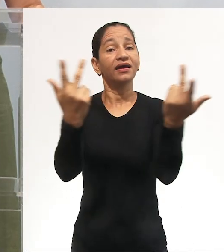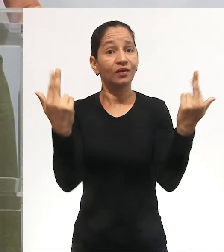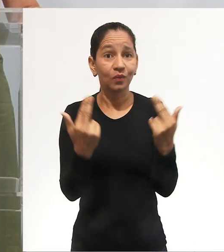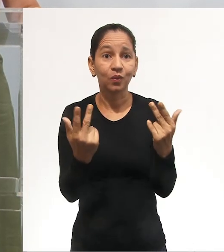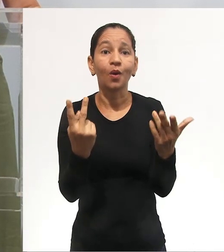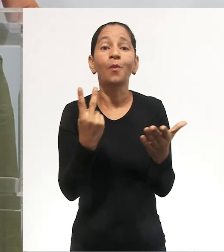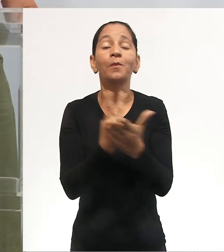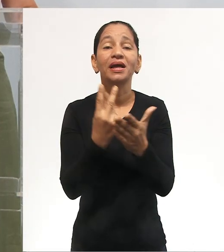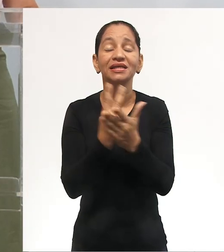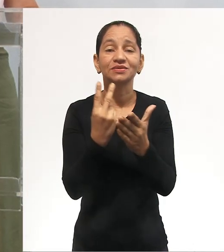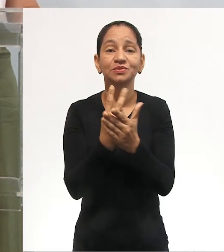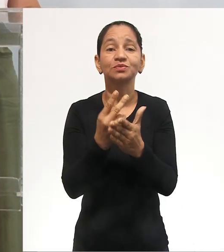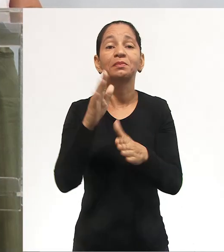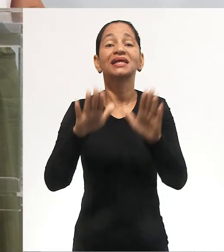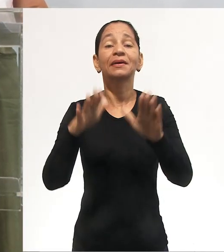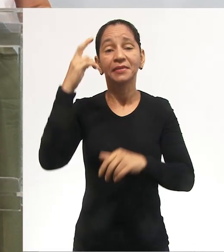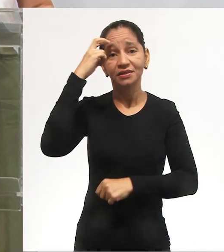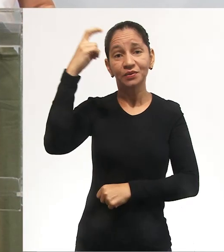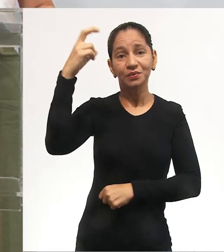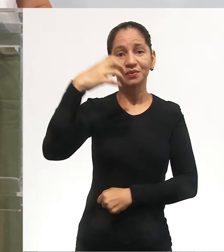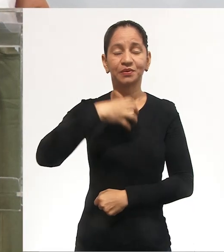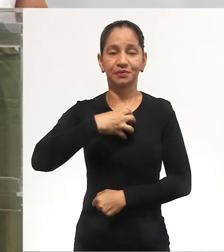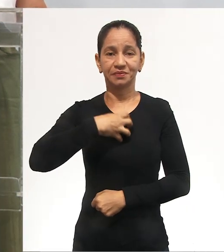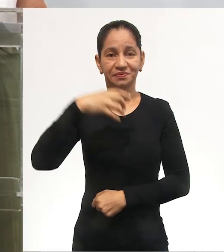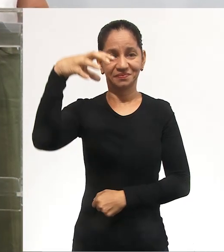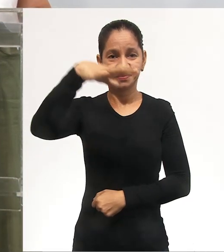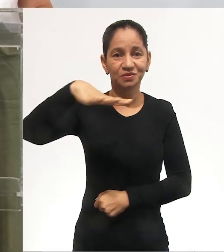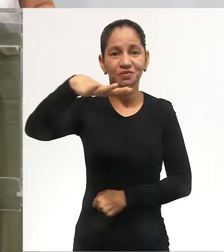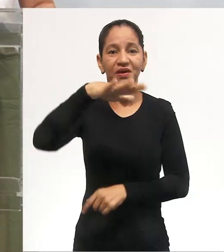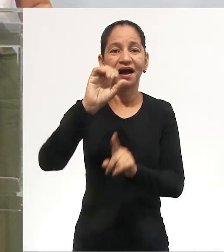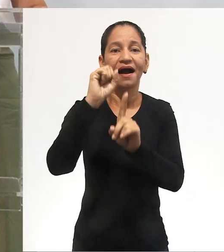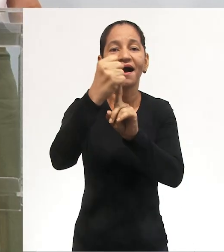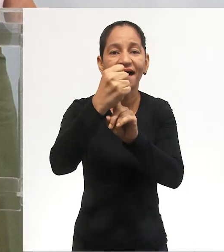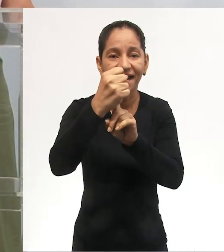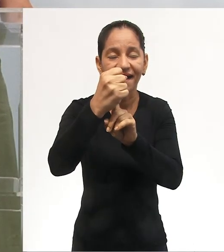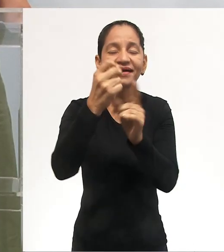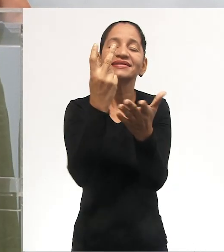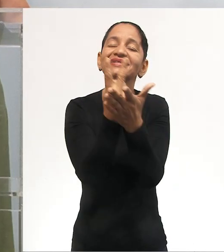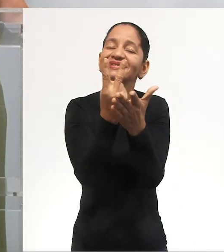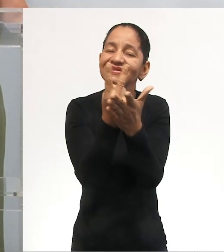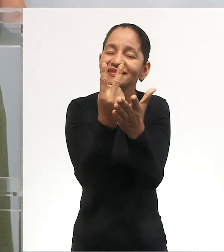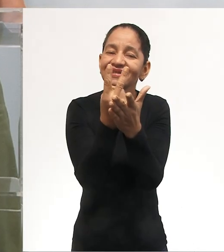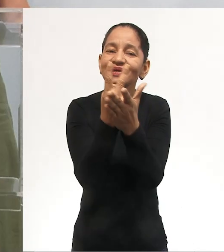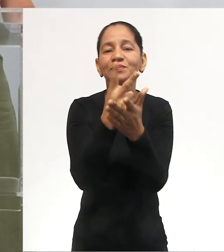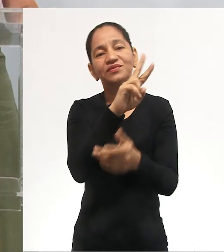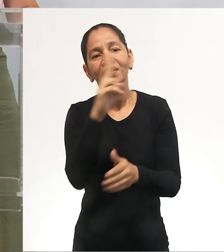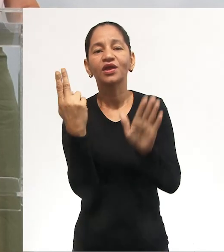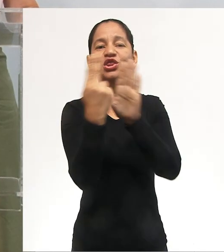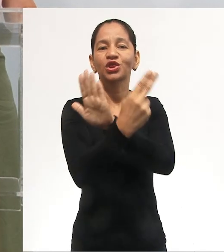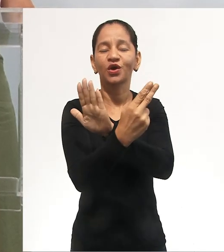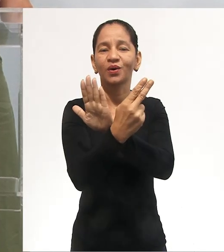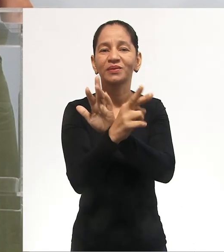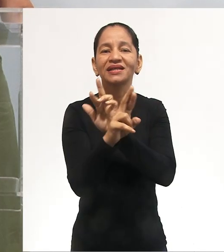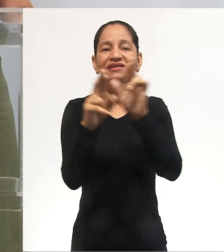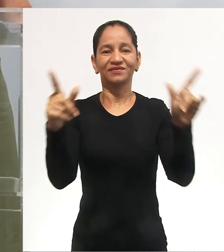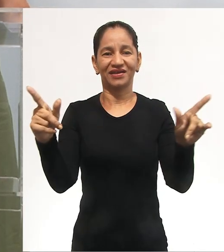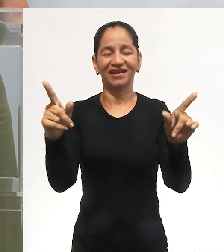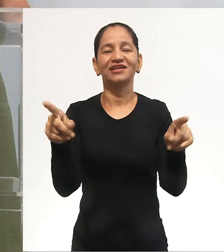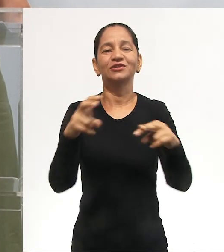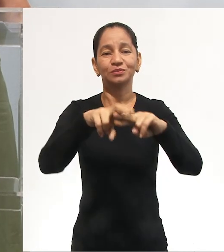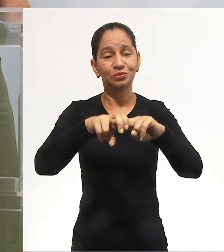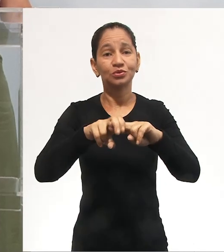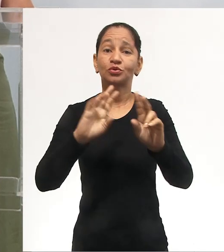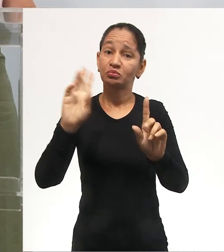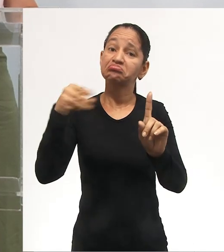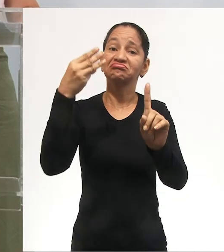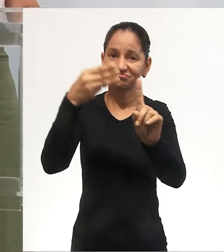aspecto regional, né? A depender da região ou da cidade, aquele objeto vai receber um nome diferente, específico,